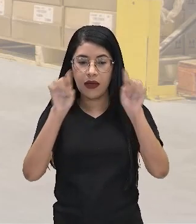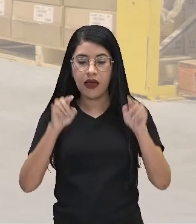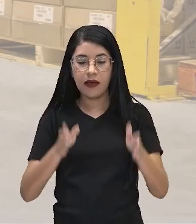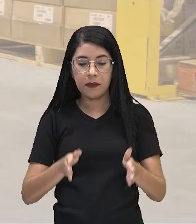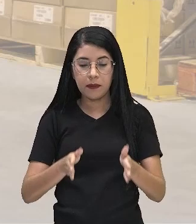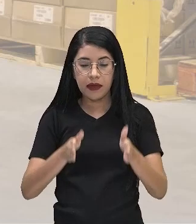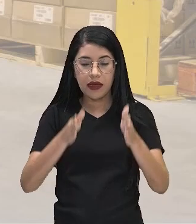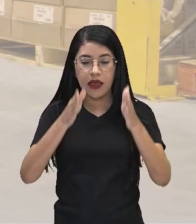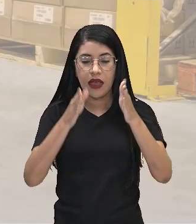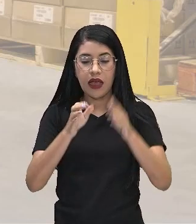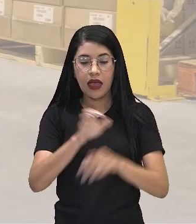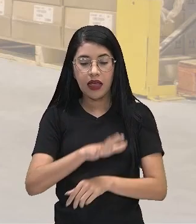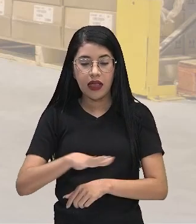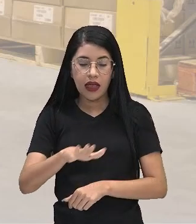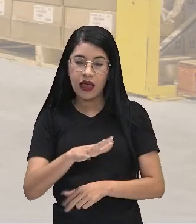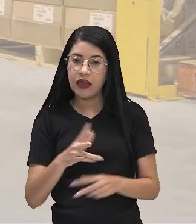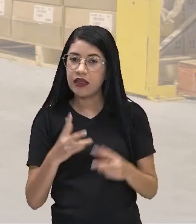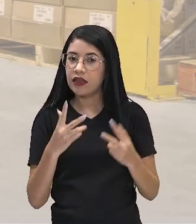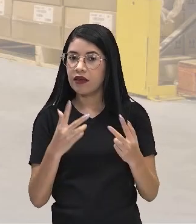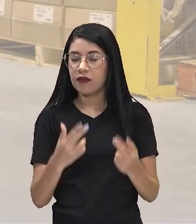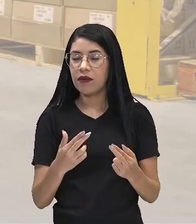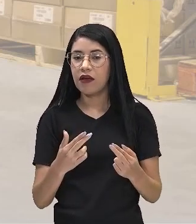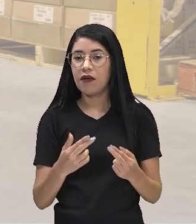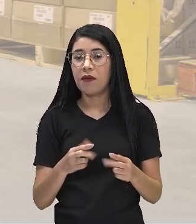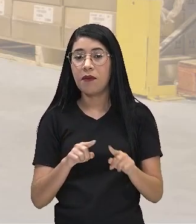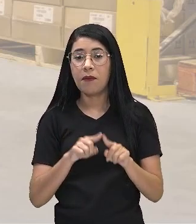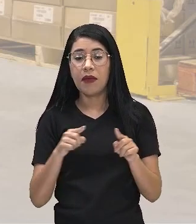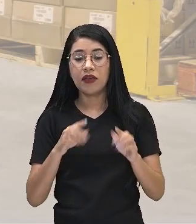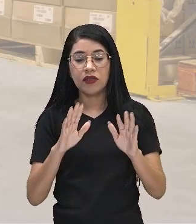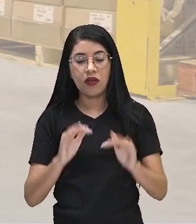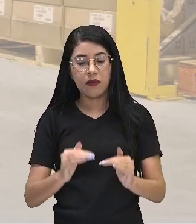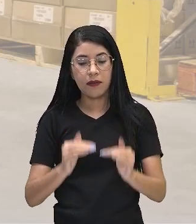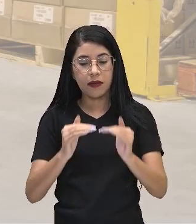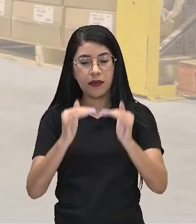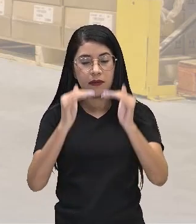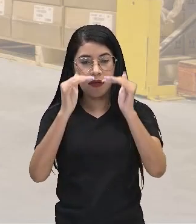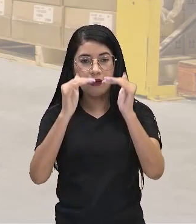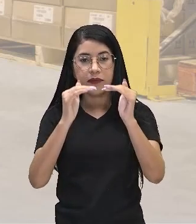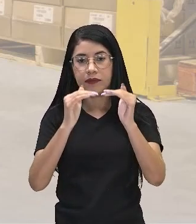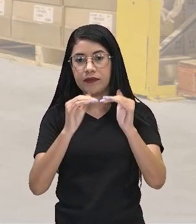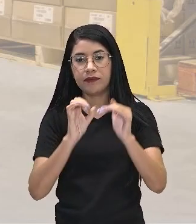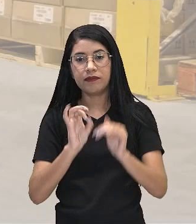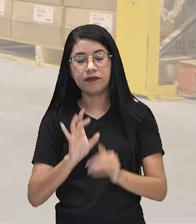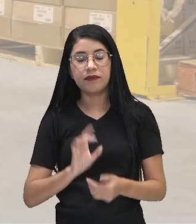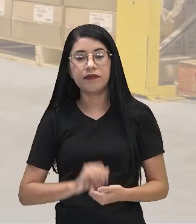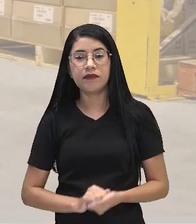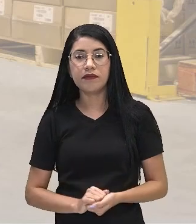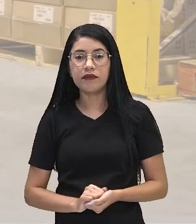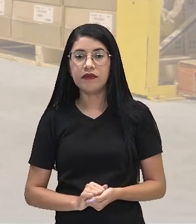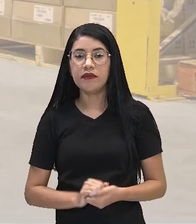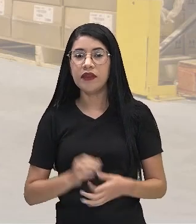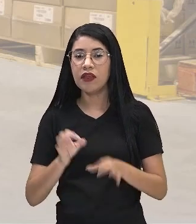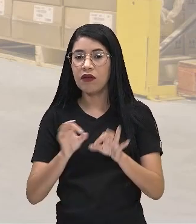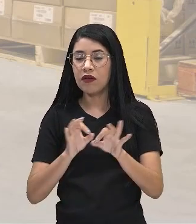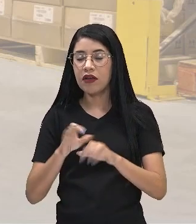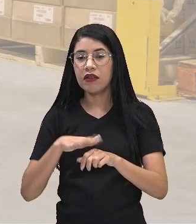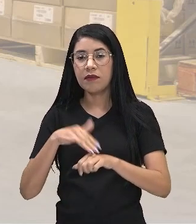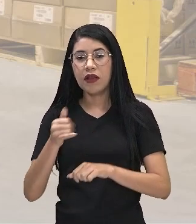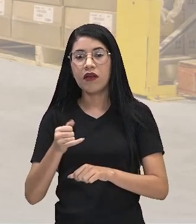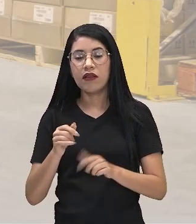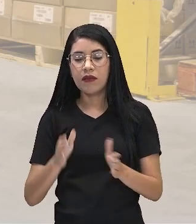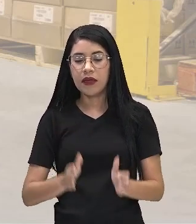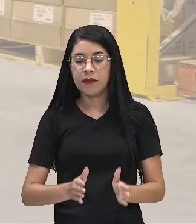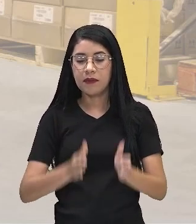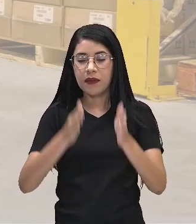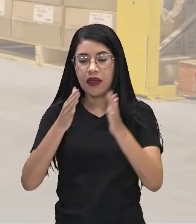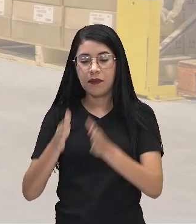mesma área, né? A gente só está colocando aí uma caixa em cima da outra, dando aí a ideia de